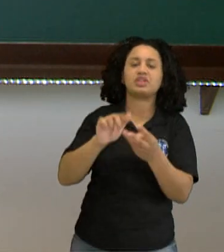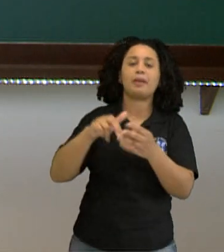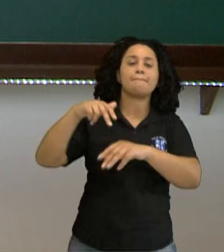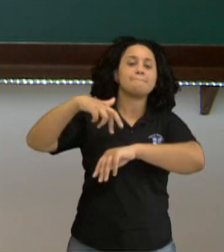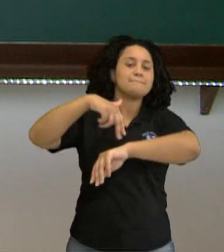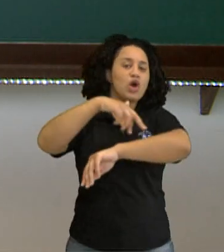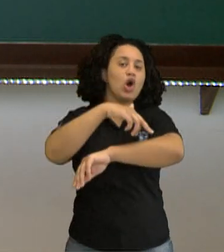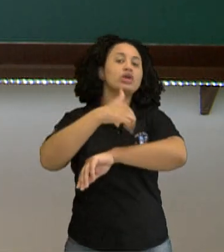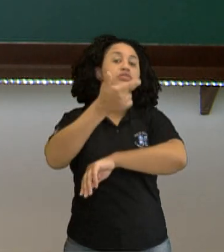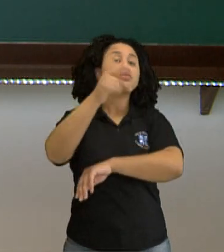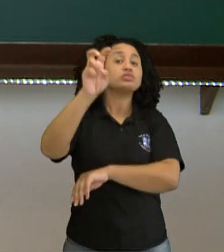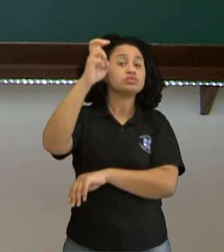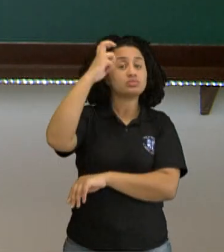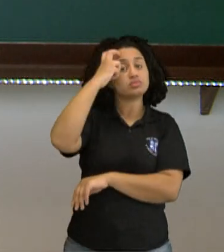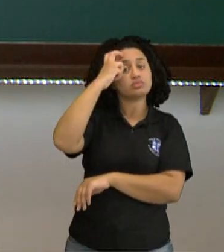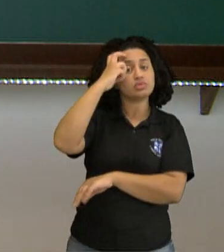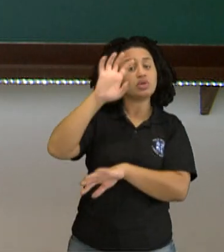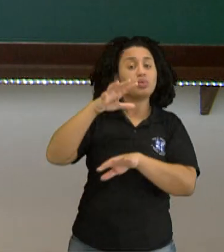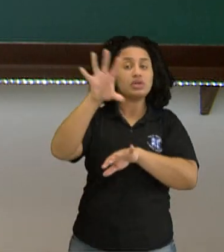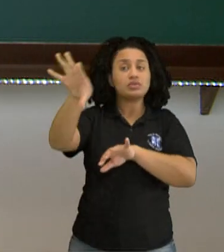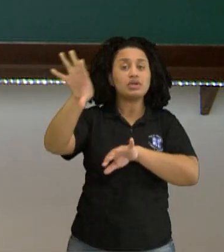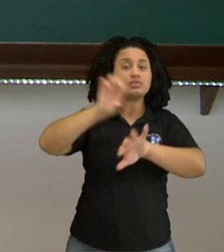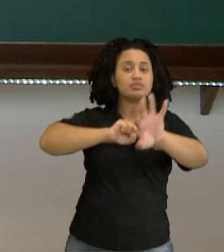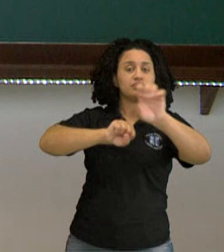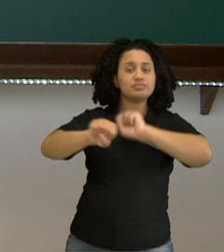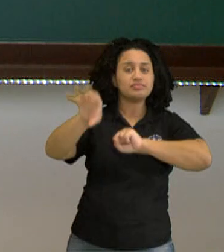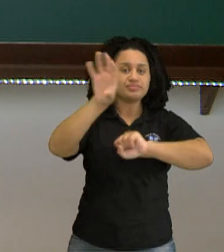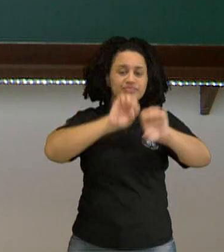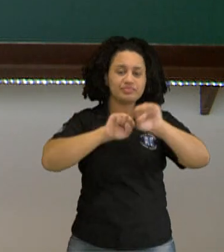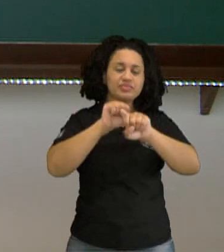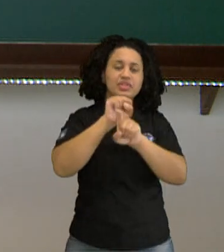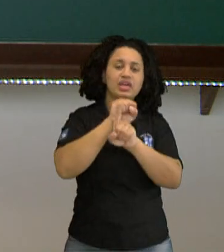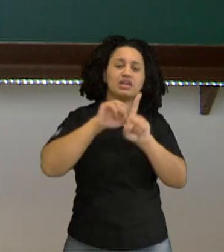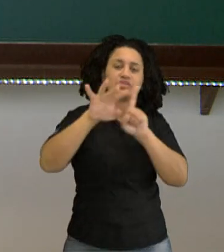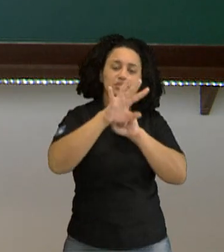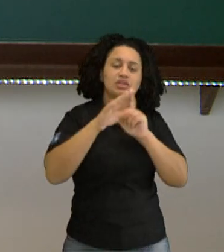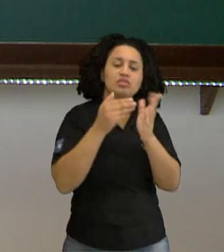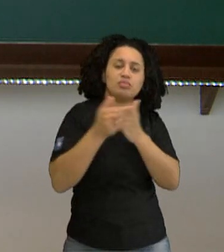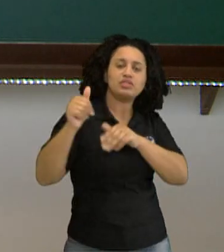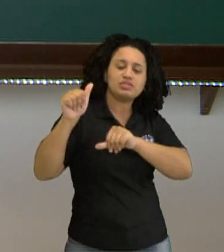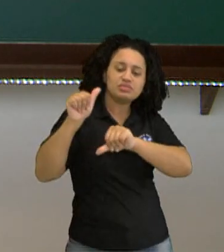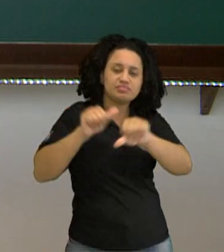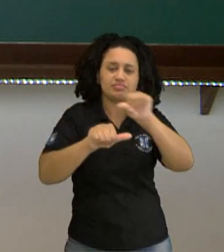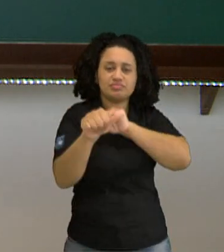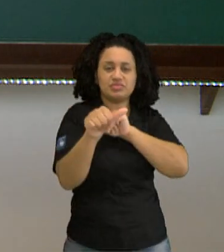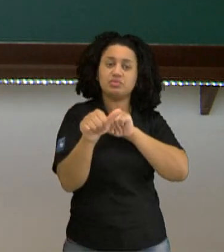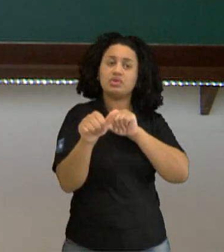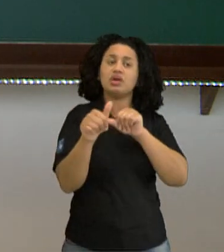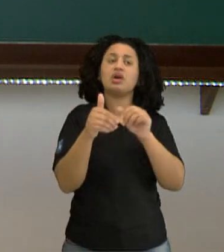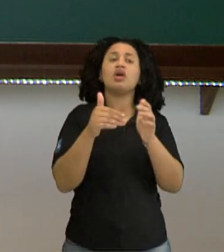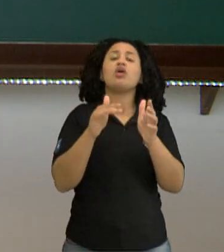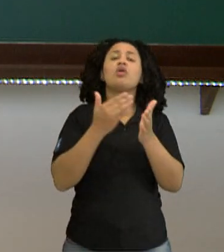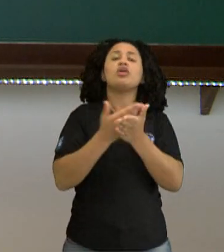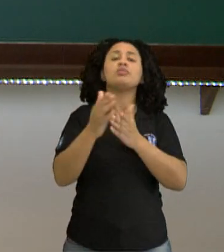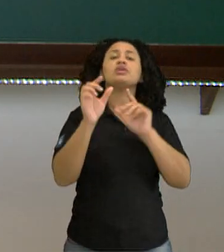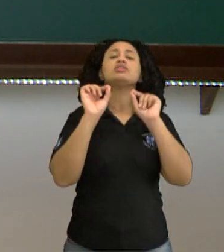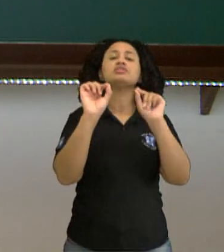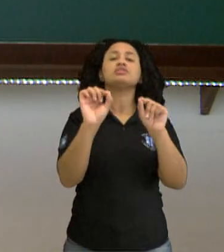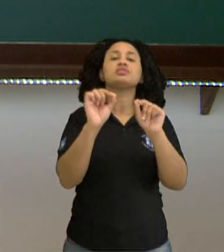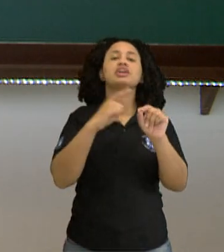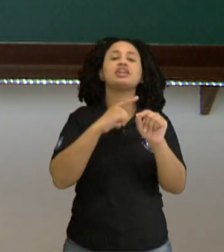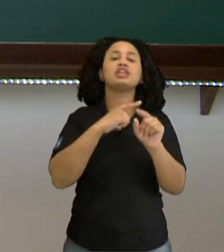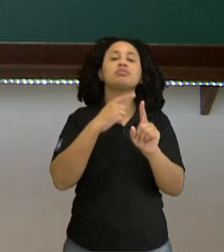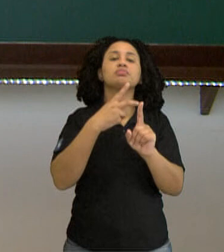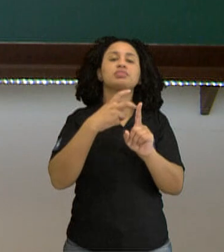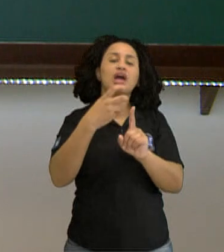moda. Então, quando a gente abarca isso e a nossa sociedade começa a mudar, ela vai repercutir em dimensões